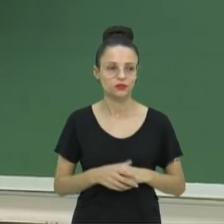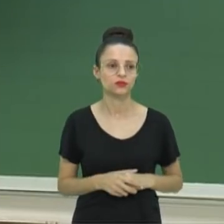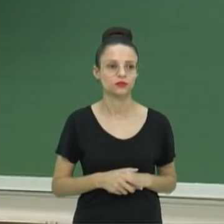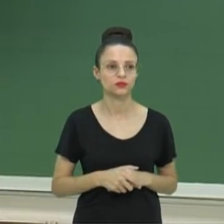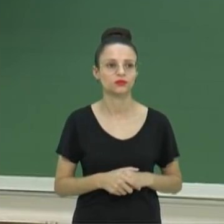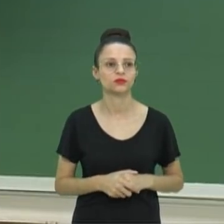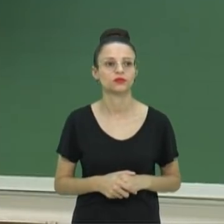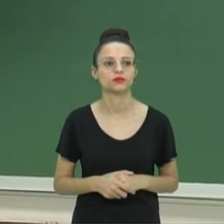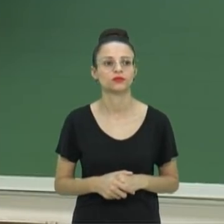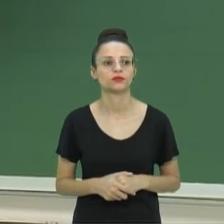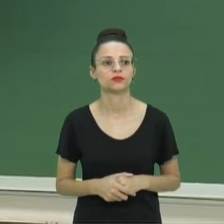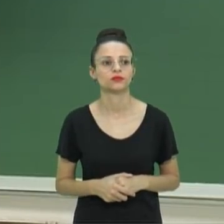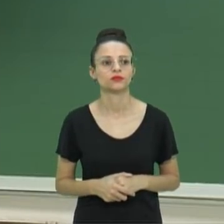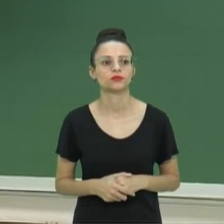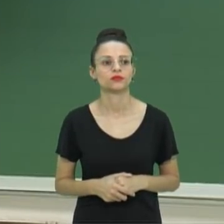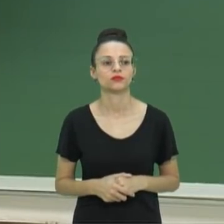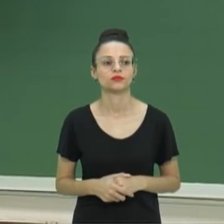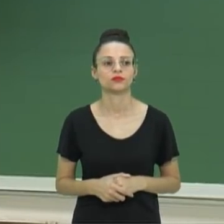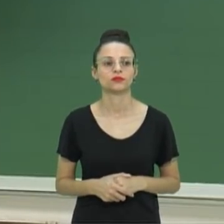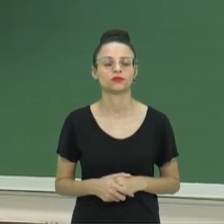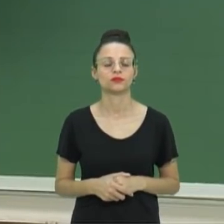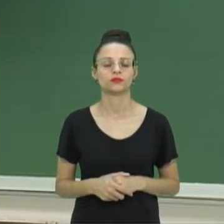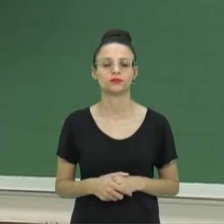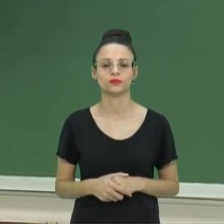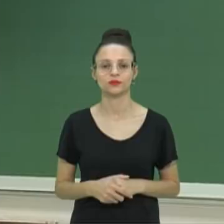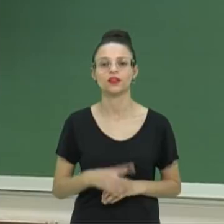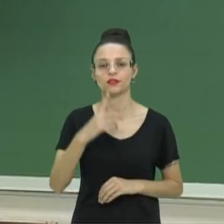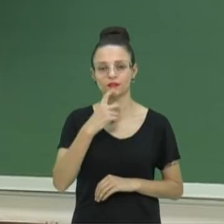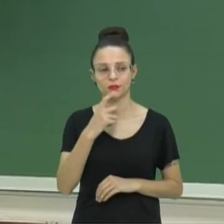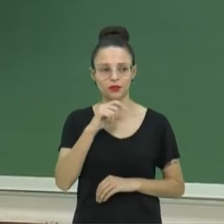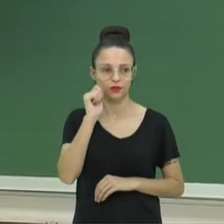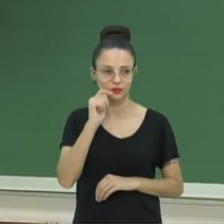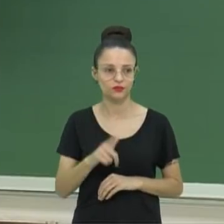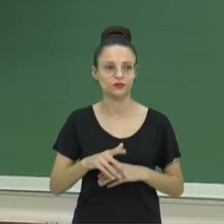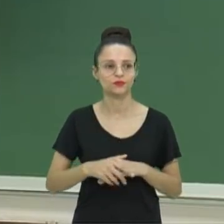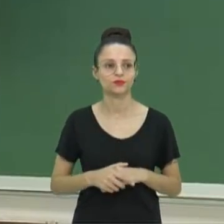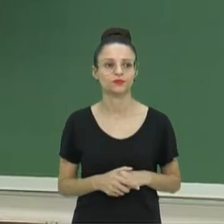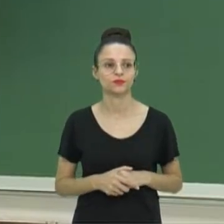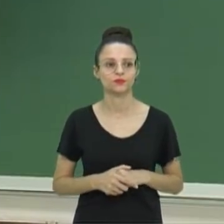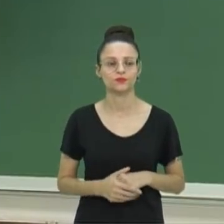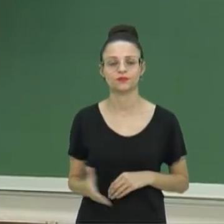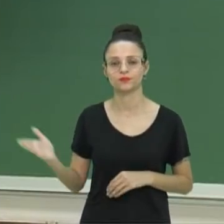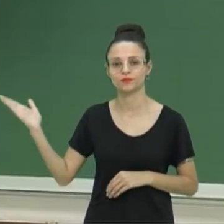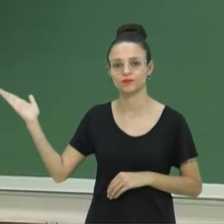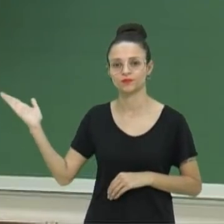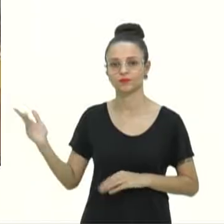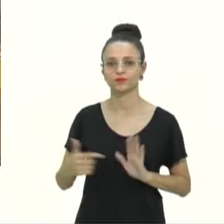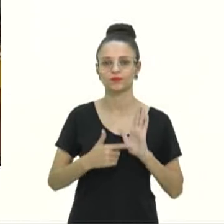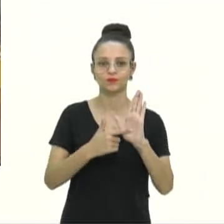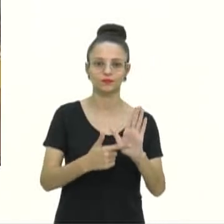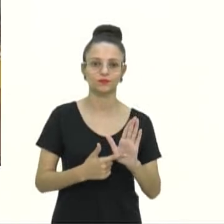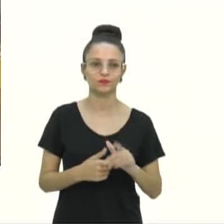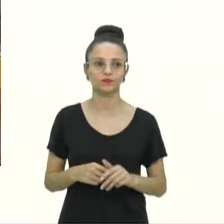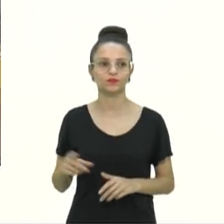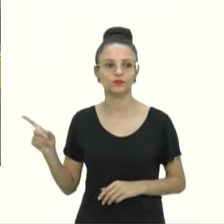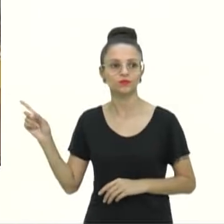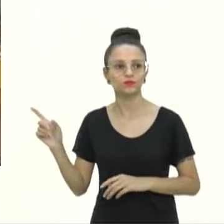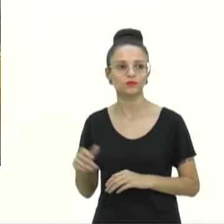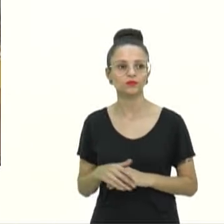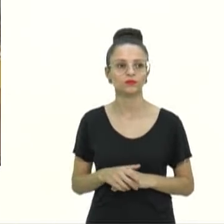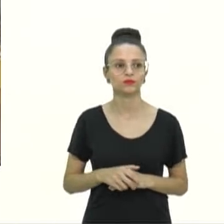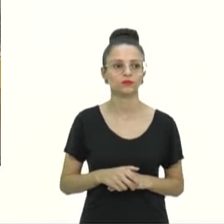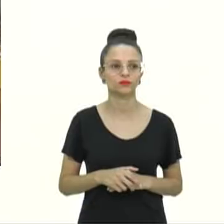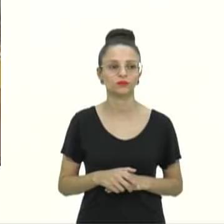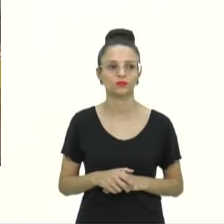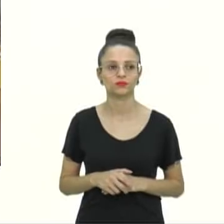nas paradas, nas pausas que houver, né? Então, corner vermelho e o corner azul. Então, aqui está retratada a imagem para vocês. Isso aqui foi